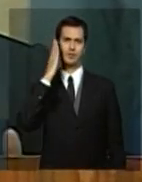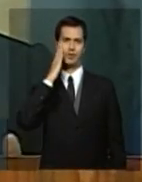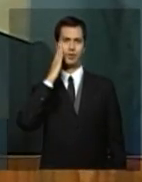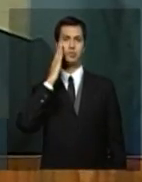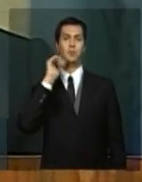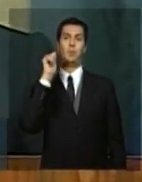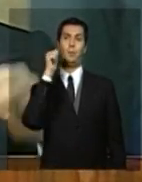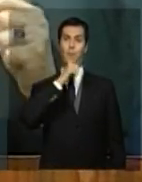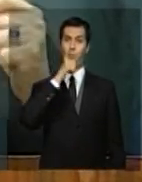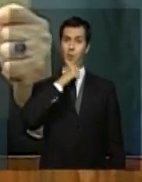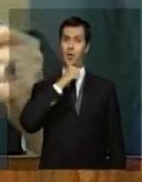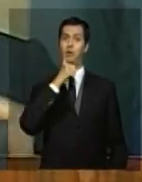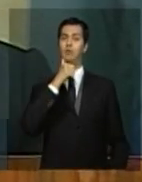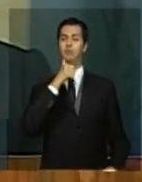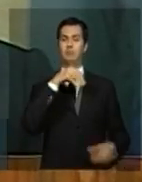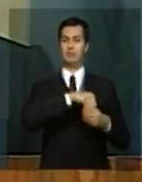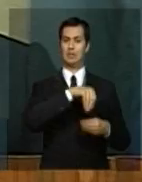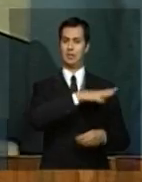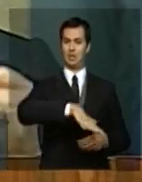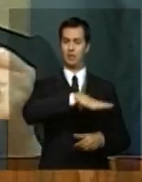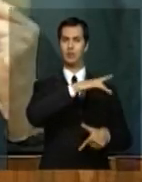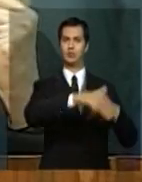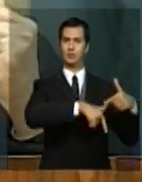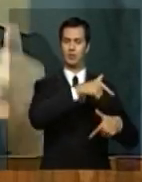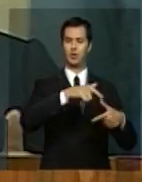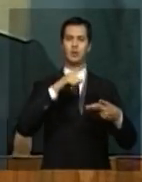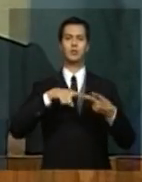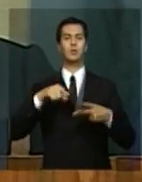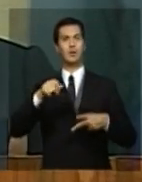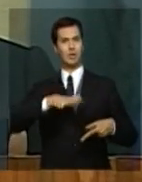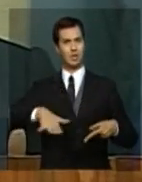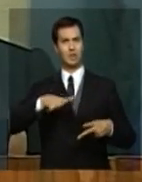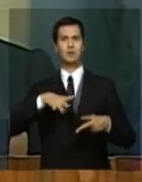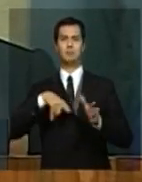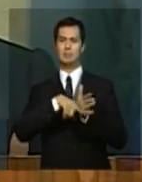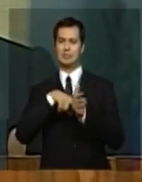trabalho no mundo rural no mundo